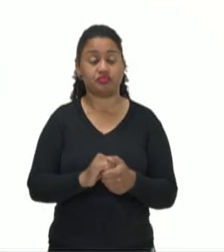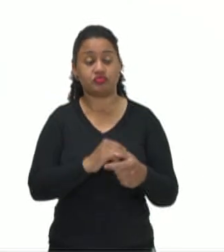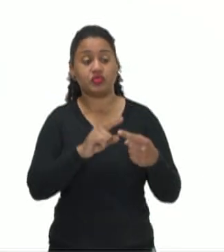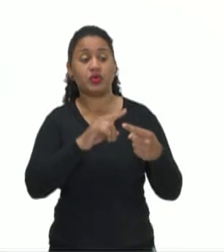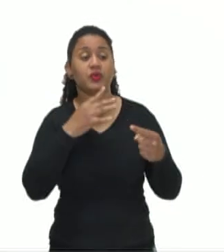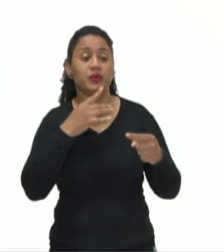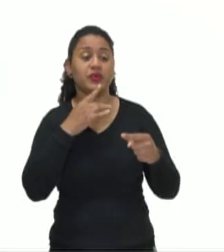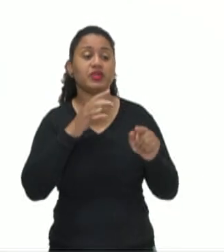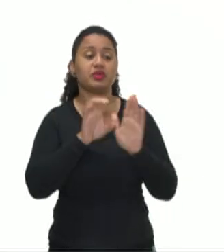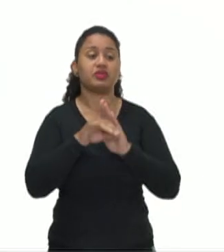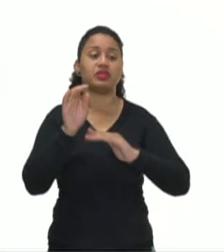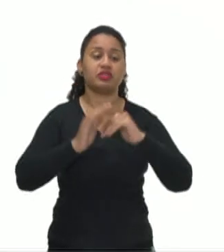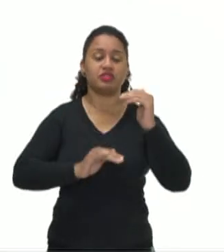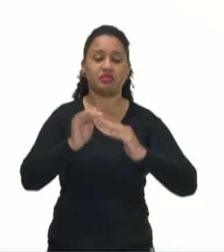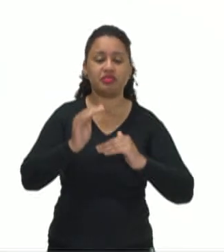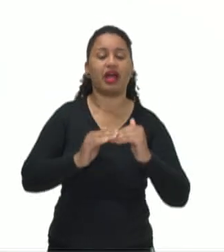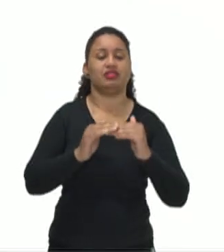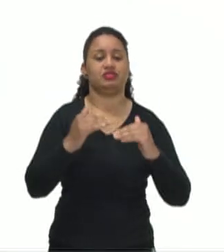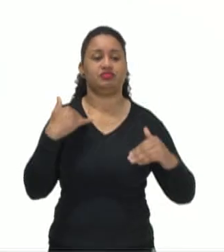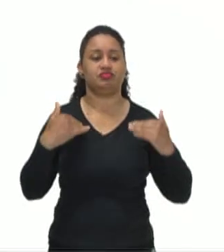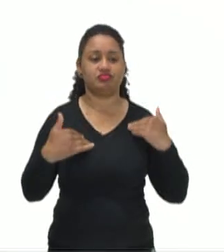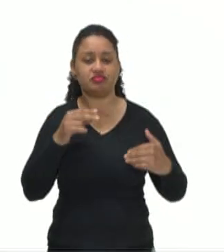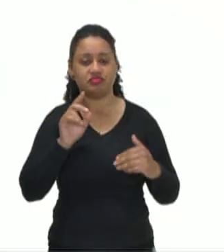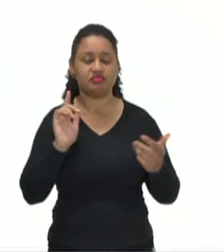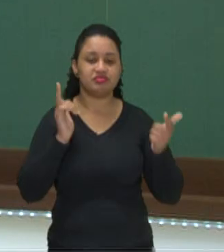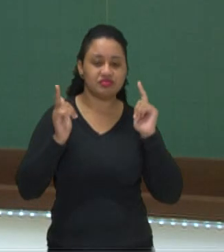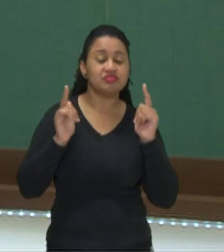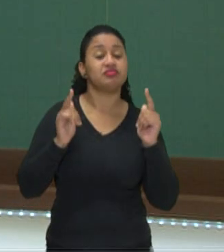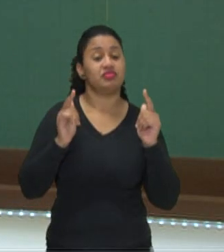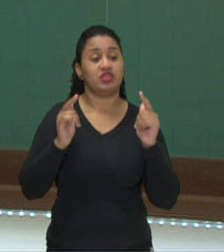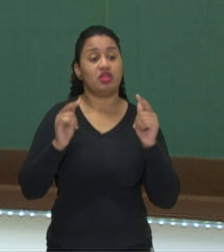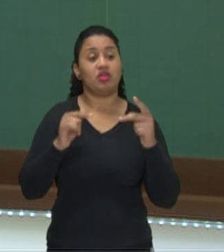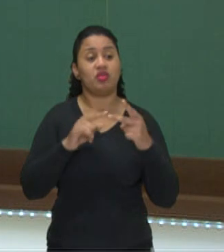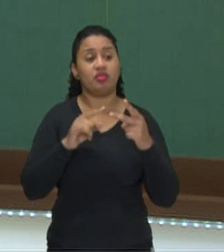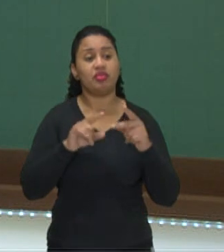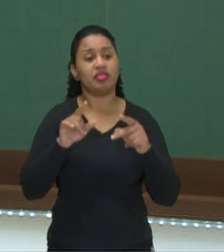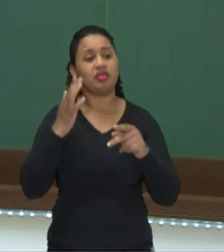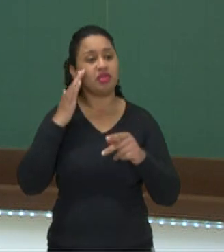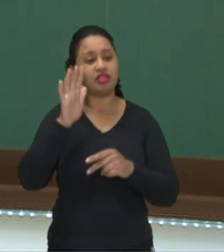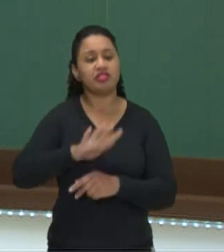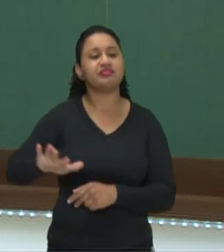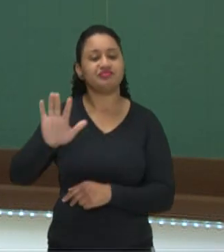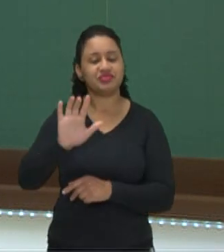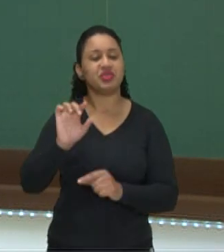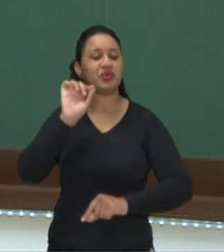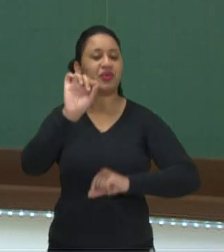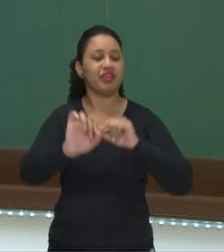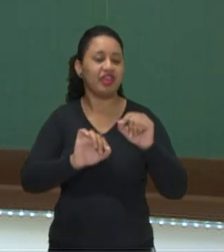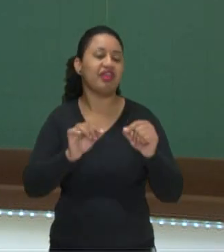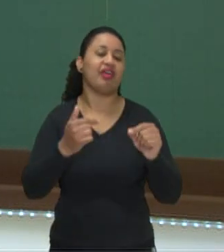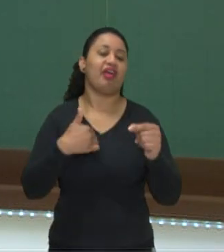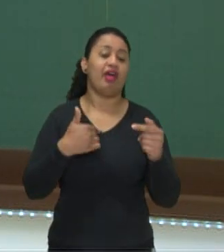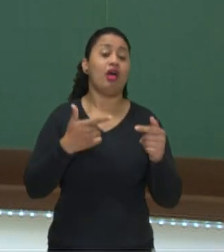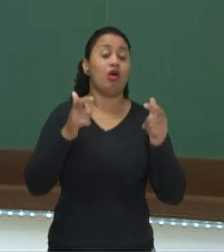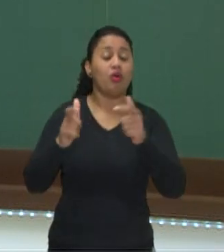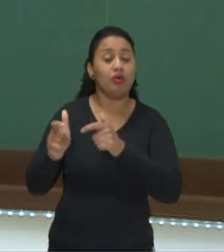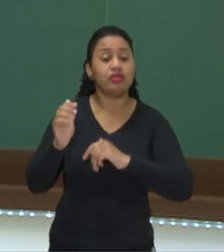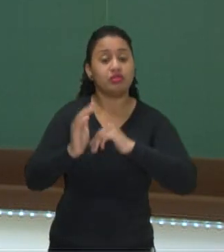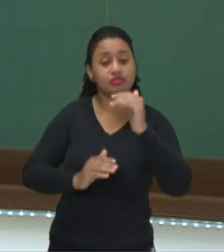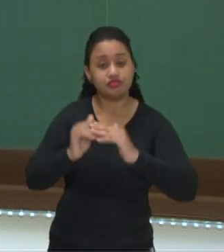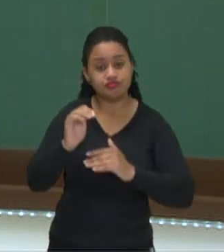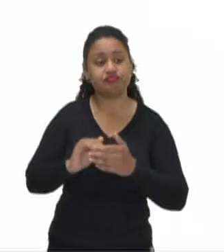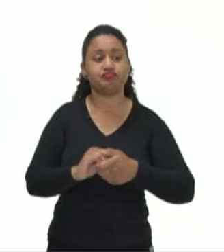de práticas corporais de aventura, pegar essa noção geral desse conceito, o que são, onde que são